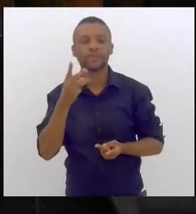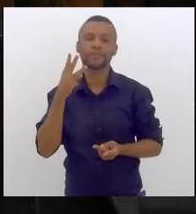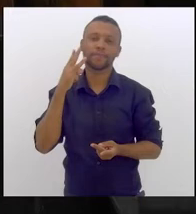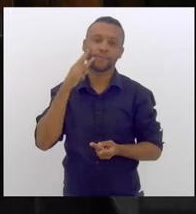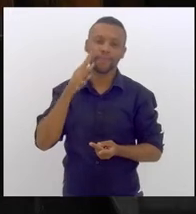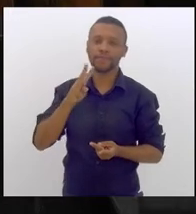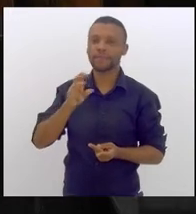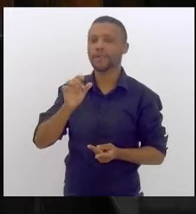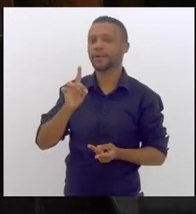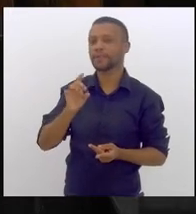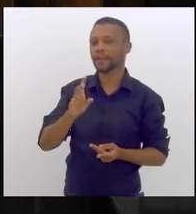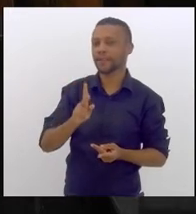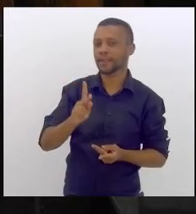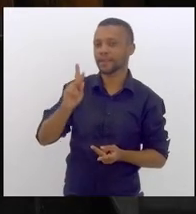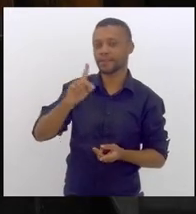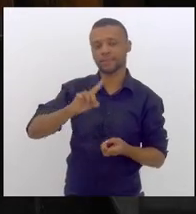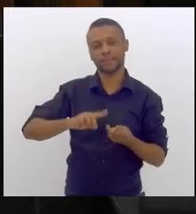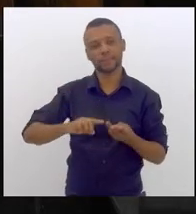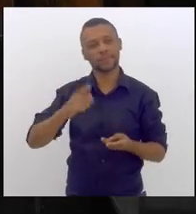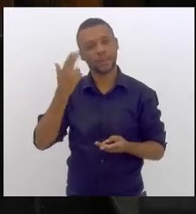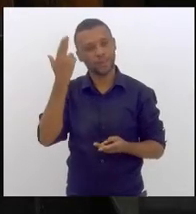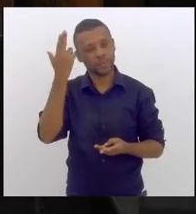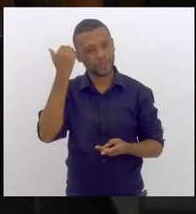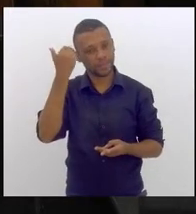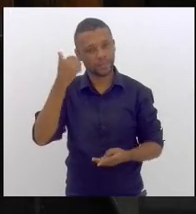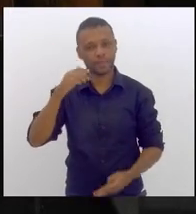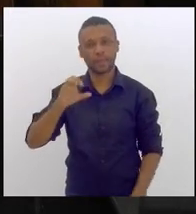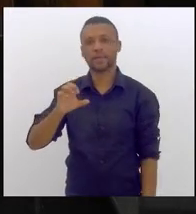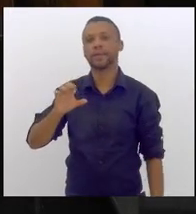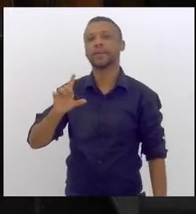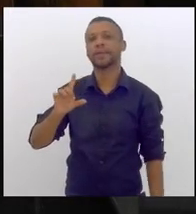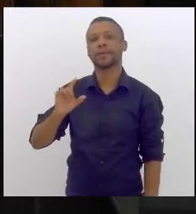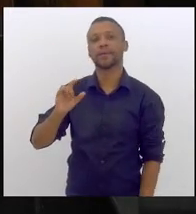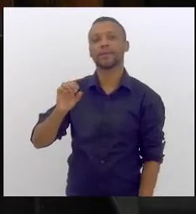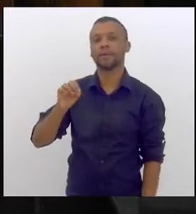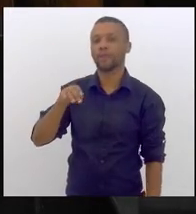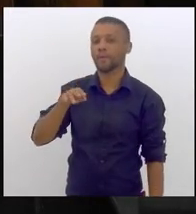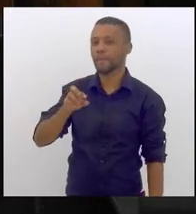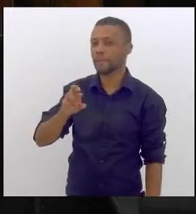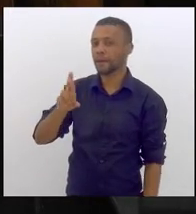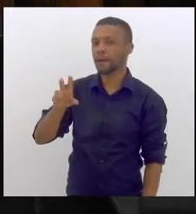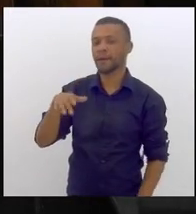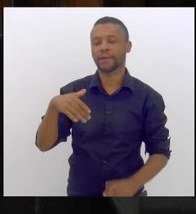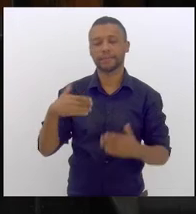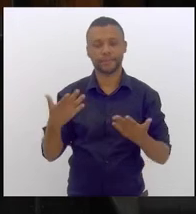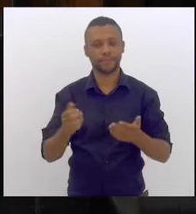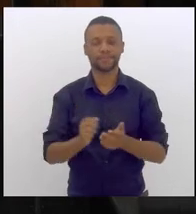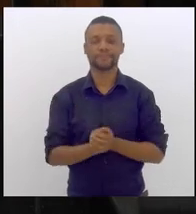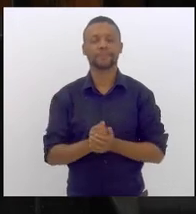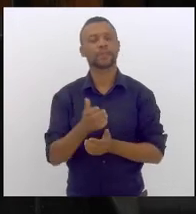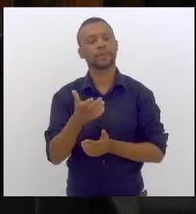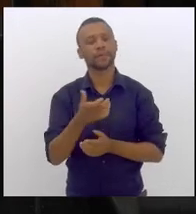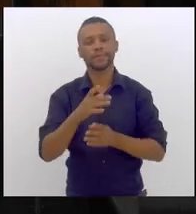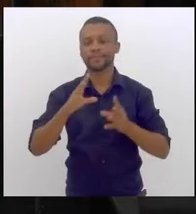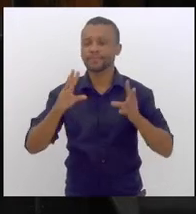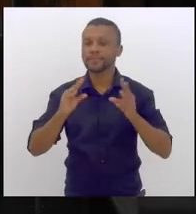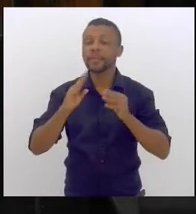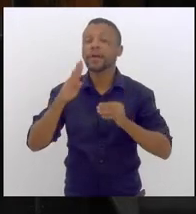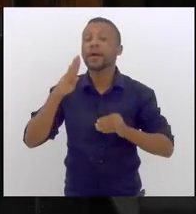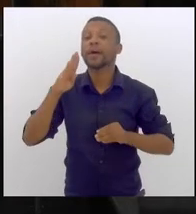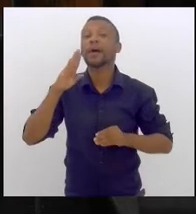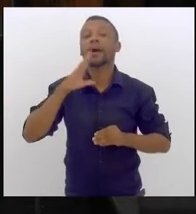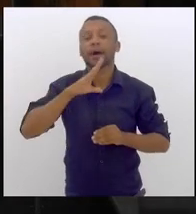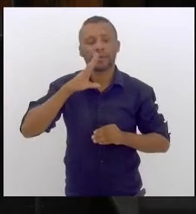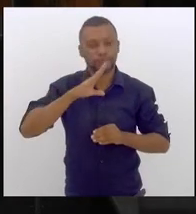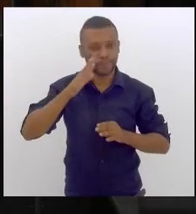Valdec, deputado Eliomar. Queria, deputada Tia Ju, mencionar rapidamente a seguinte